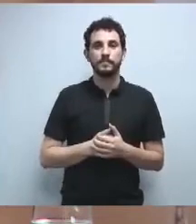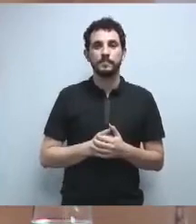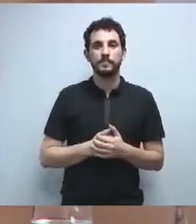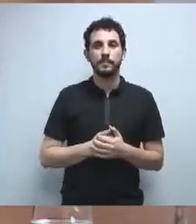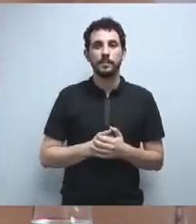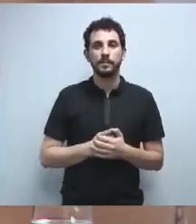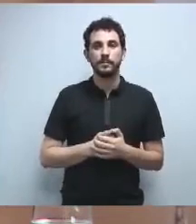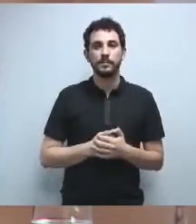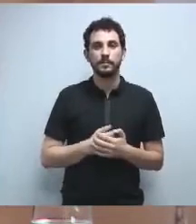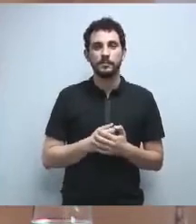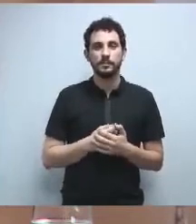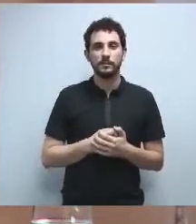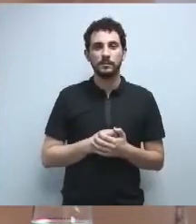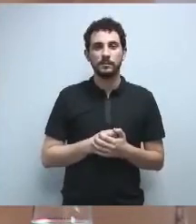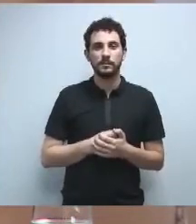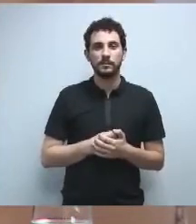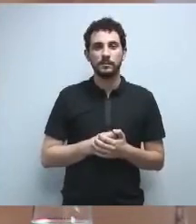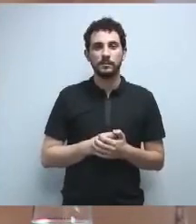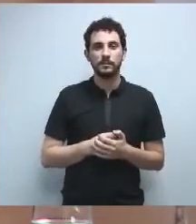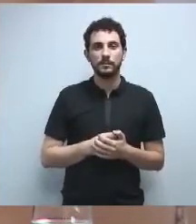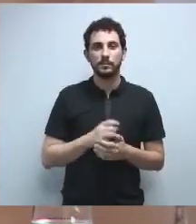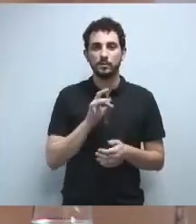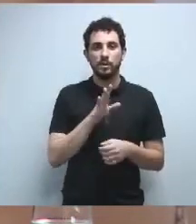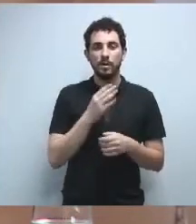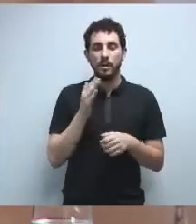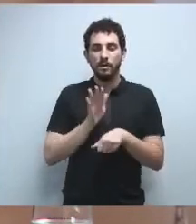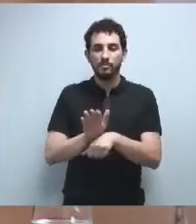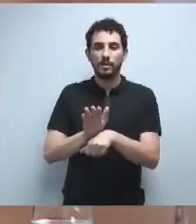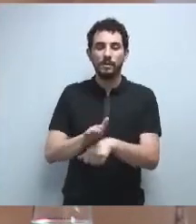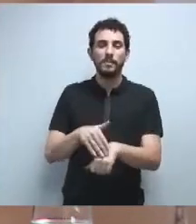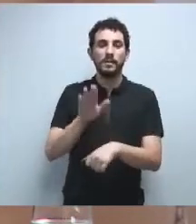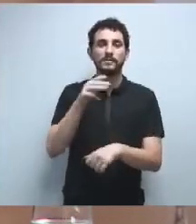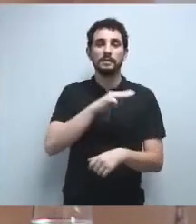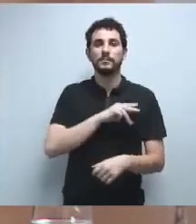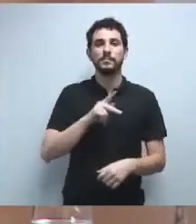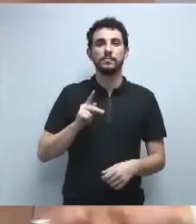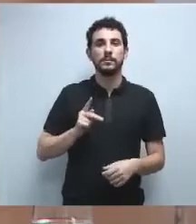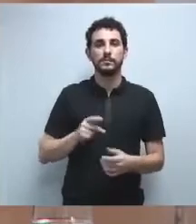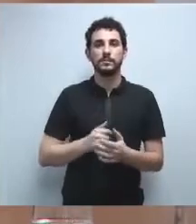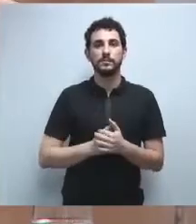que isso só irá deixar cada vez mais o ministério público